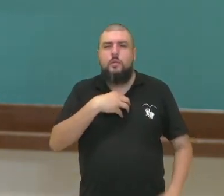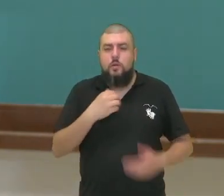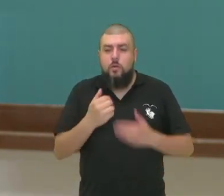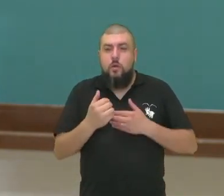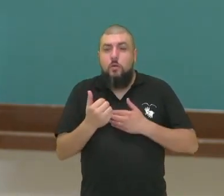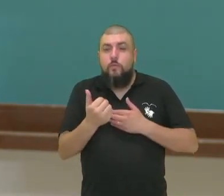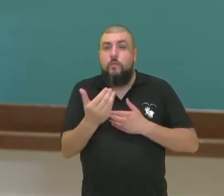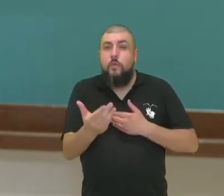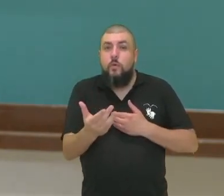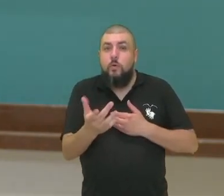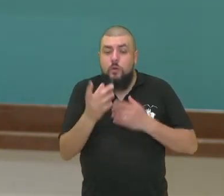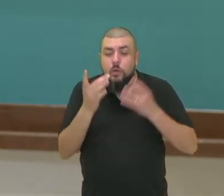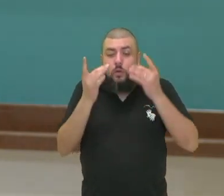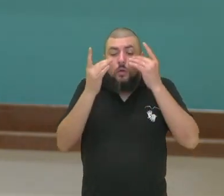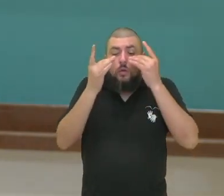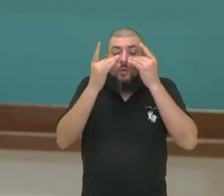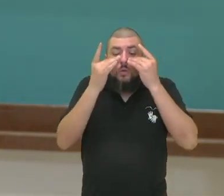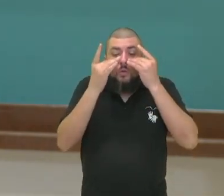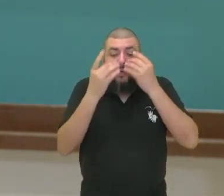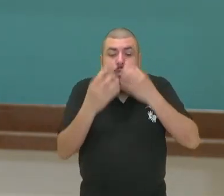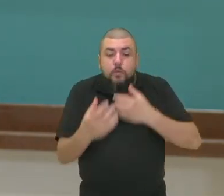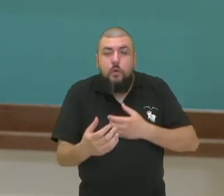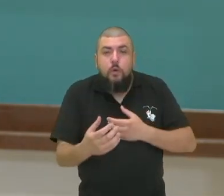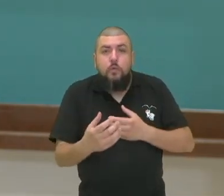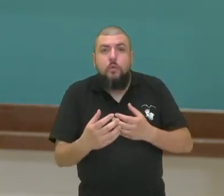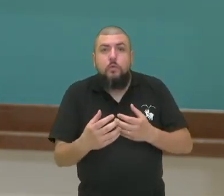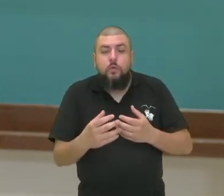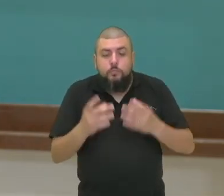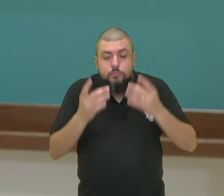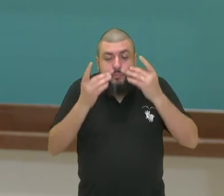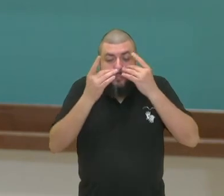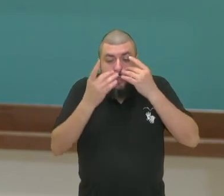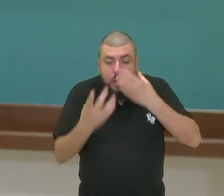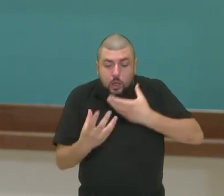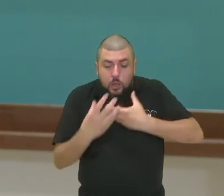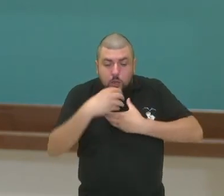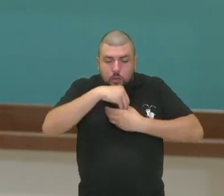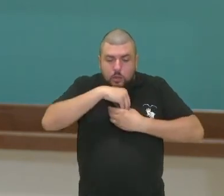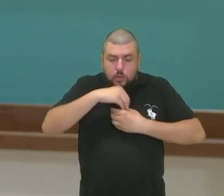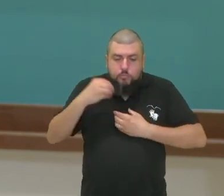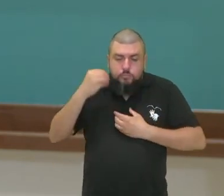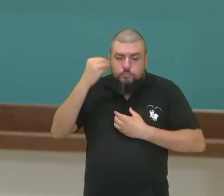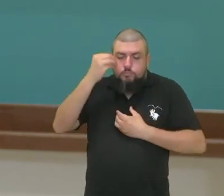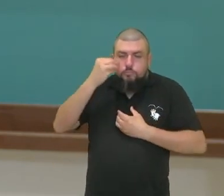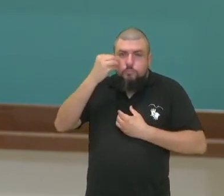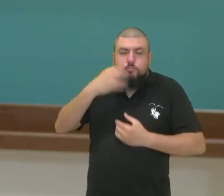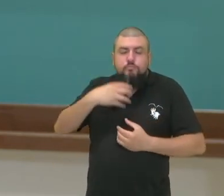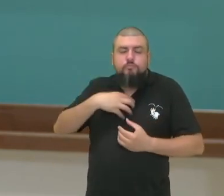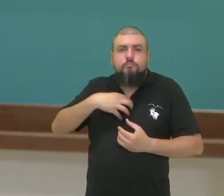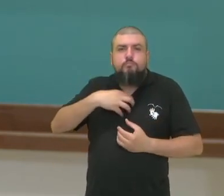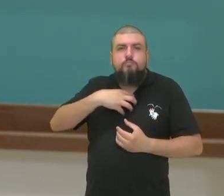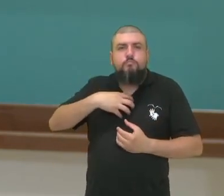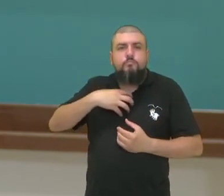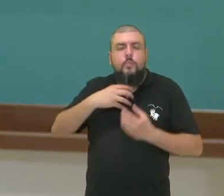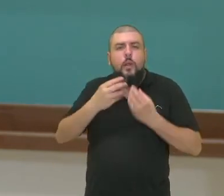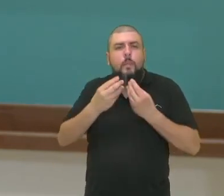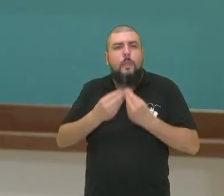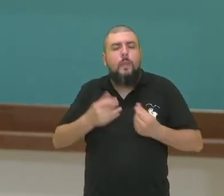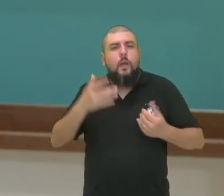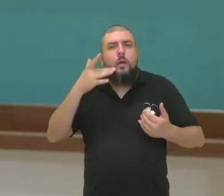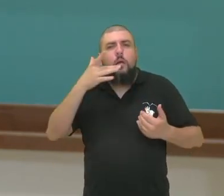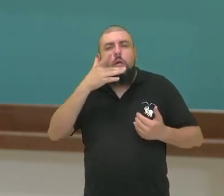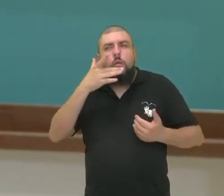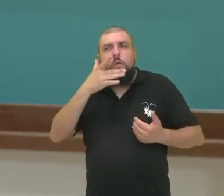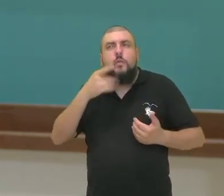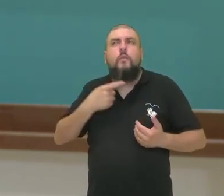atingem, né, geradas em mim a partir da experiência sensível que tenho em provar um cafezinho,